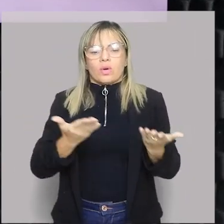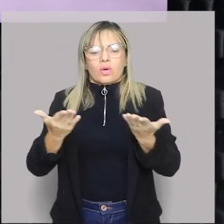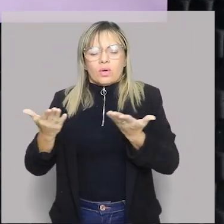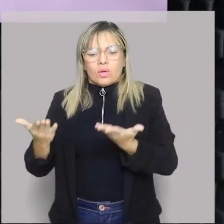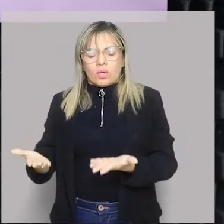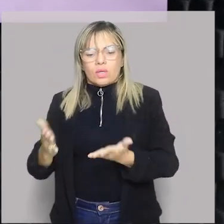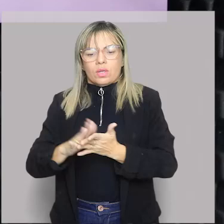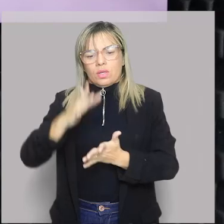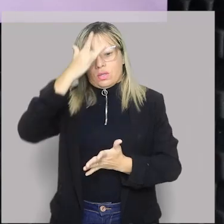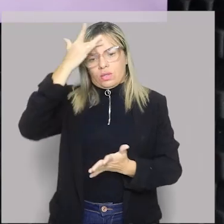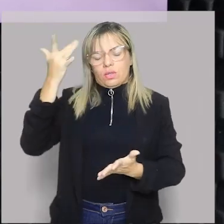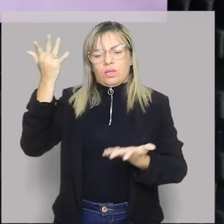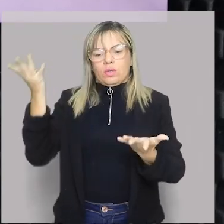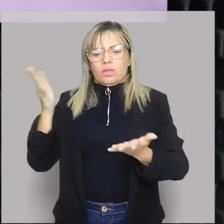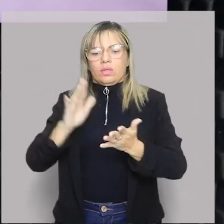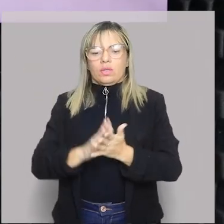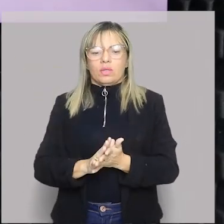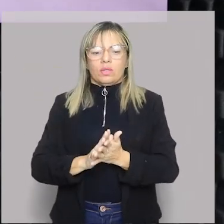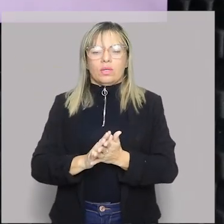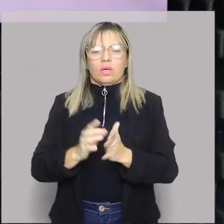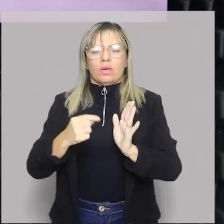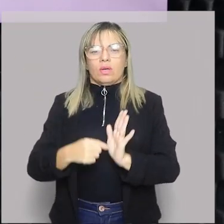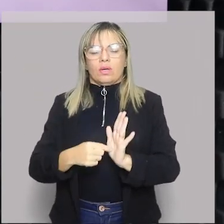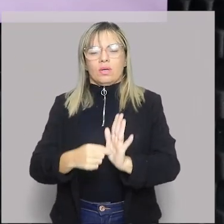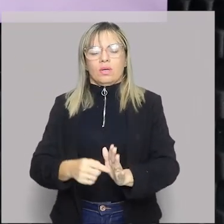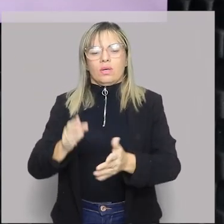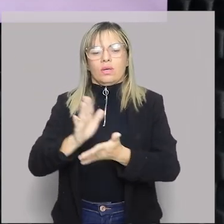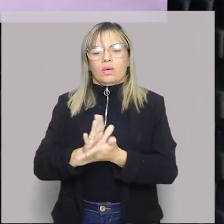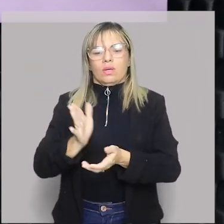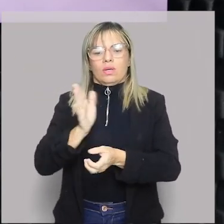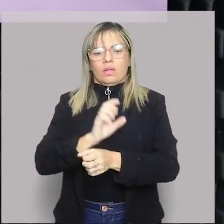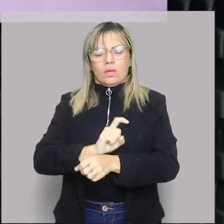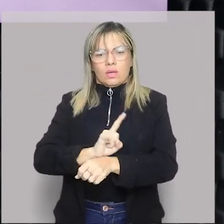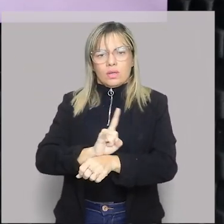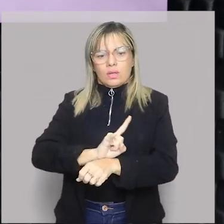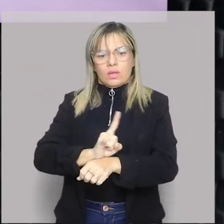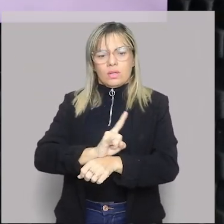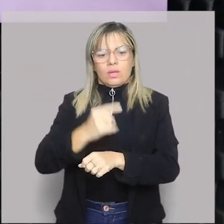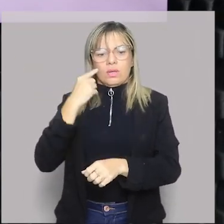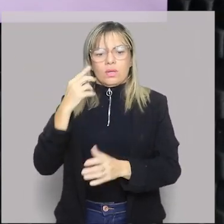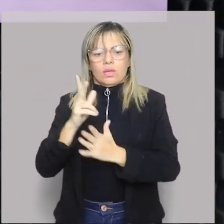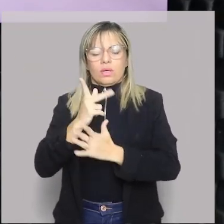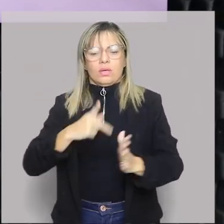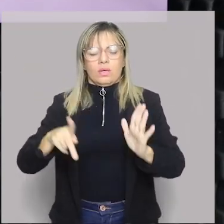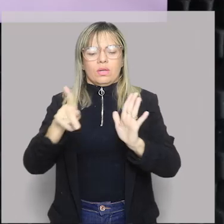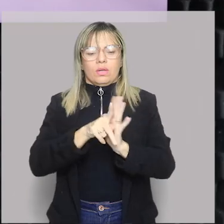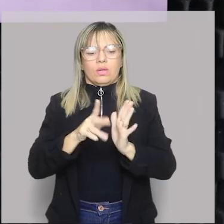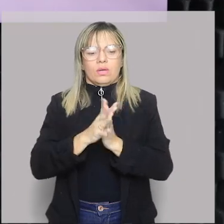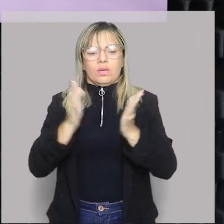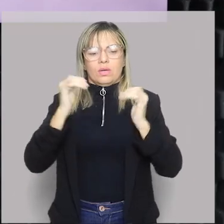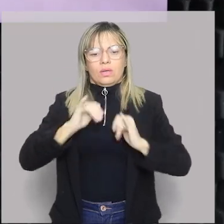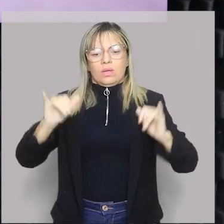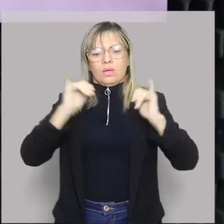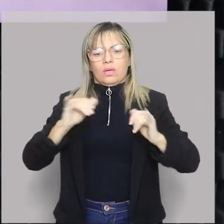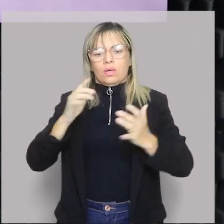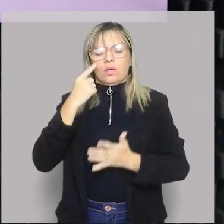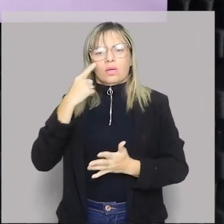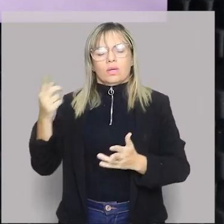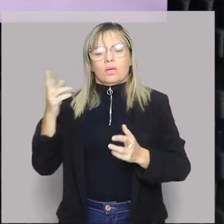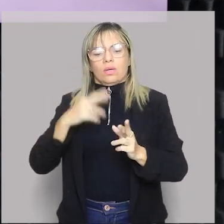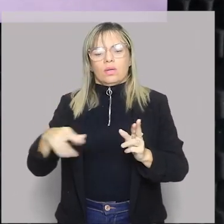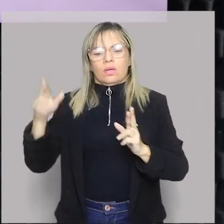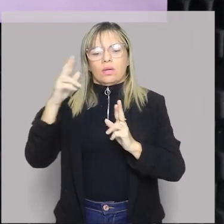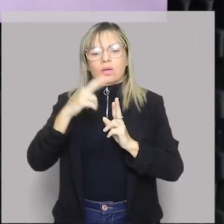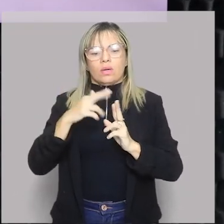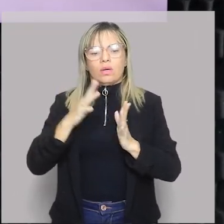a obra. Josefina, onde eu percebo isso? Pela própria publicação, né? Nós temos aqui, dentro da referência,